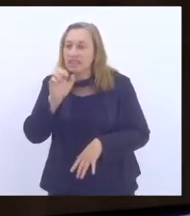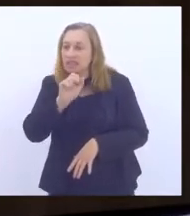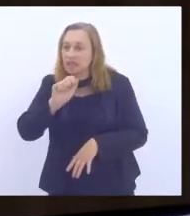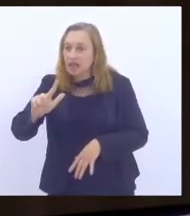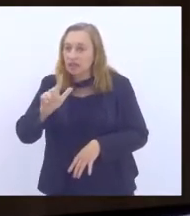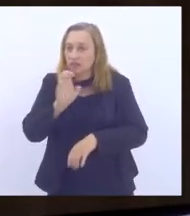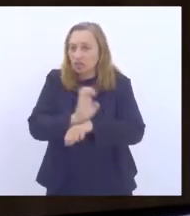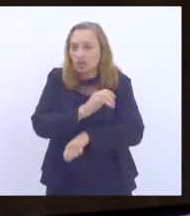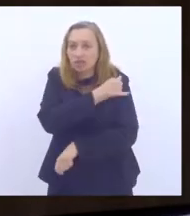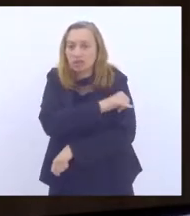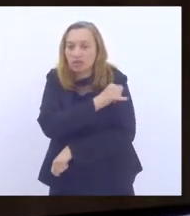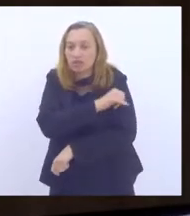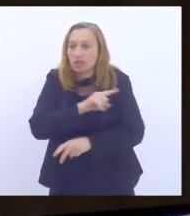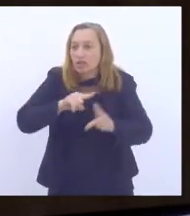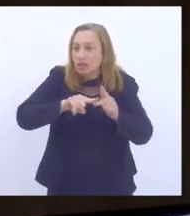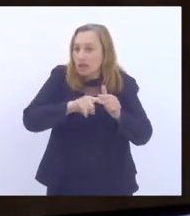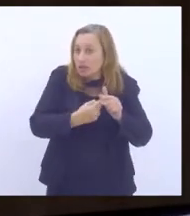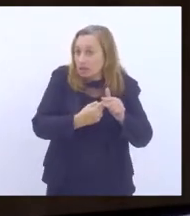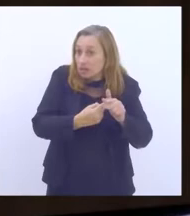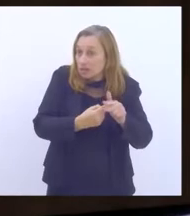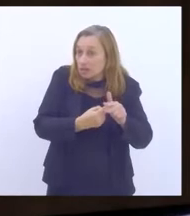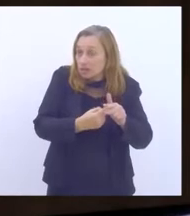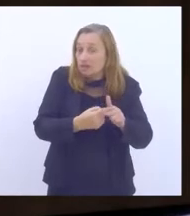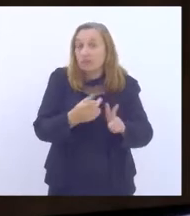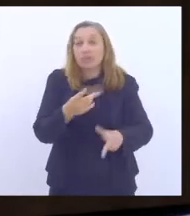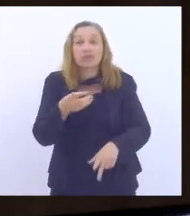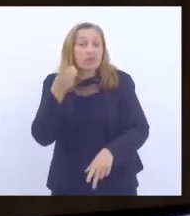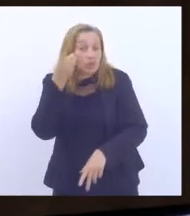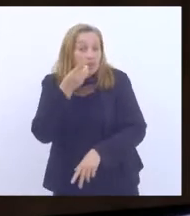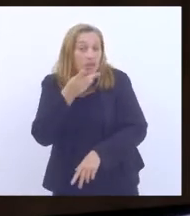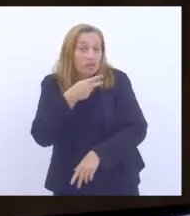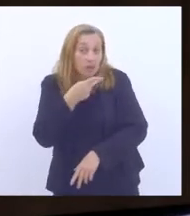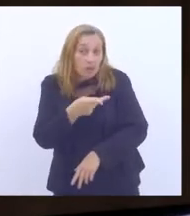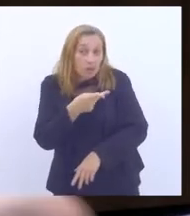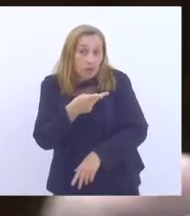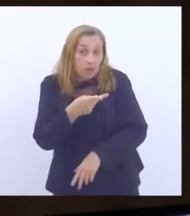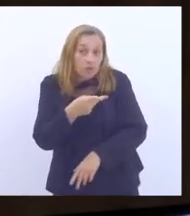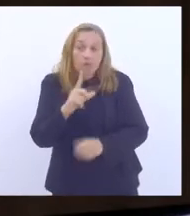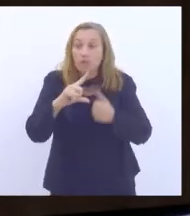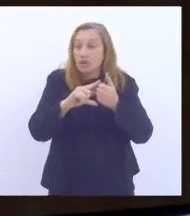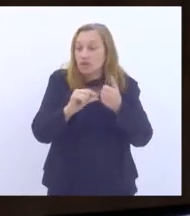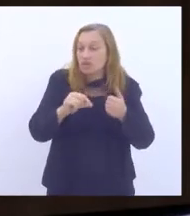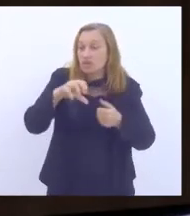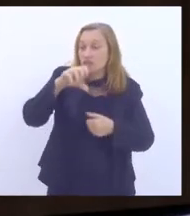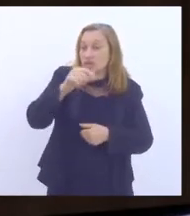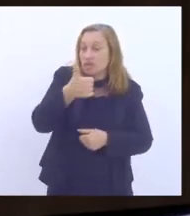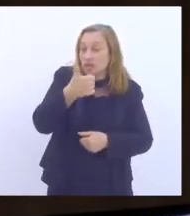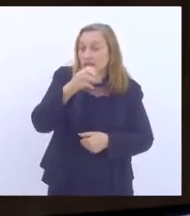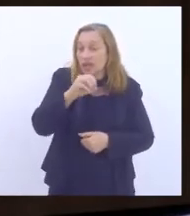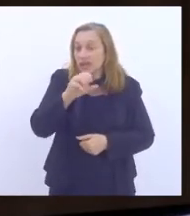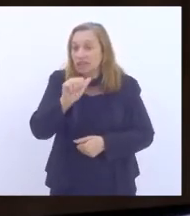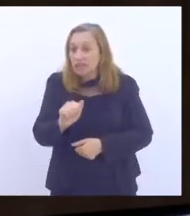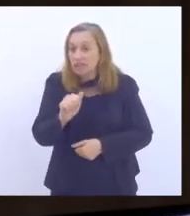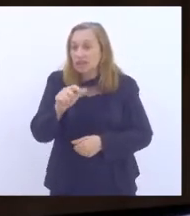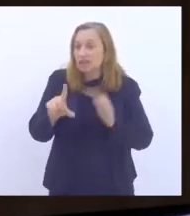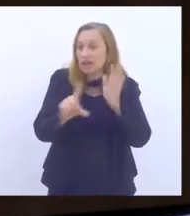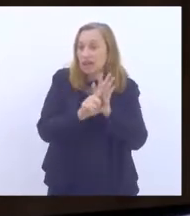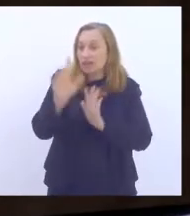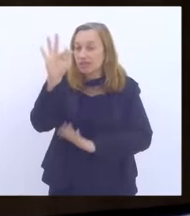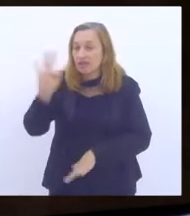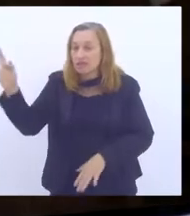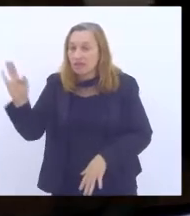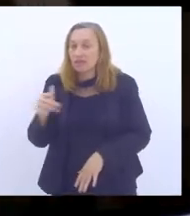Janeiro regulamentando com a deputada que falou o artigo 10 a da lei